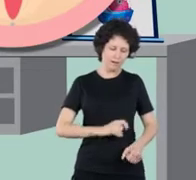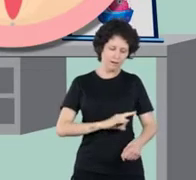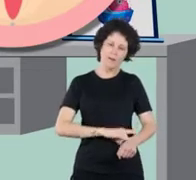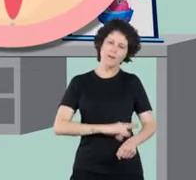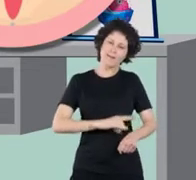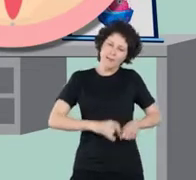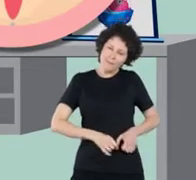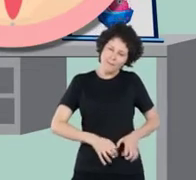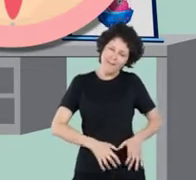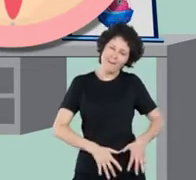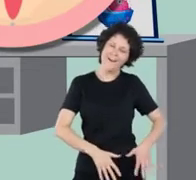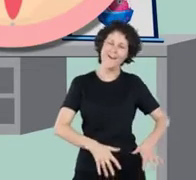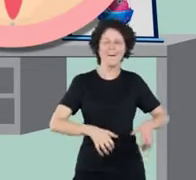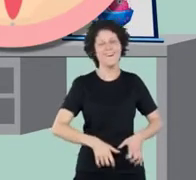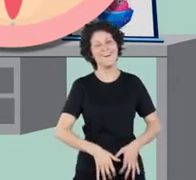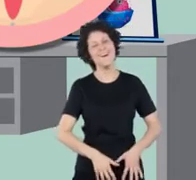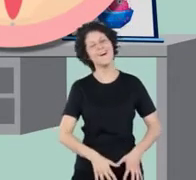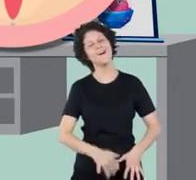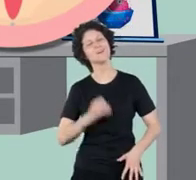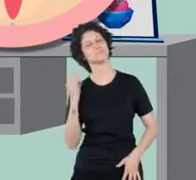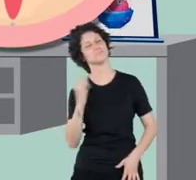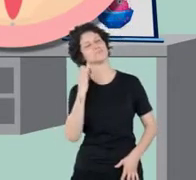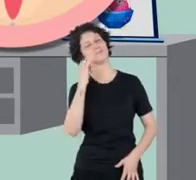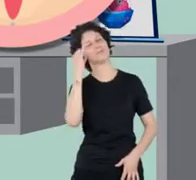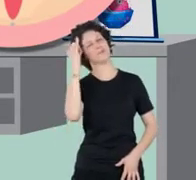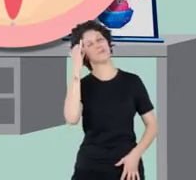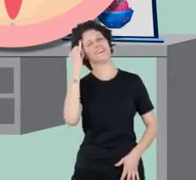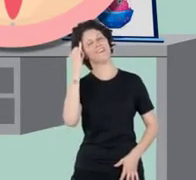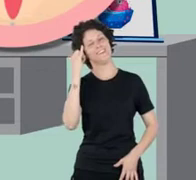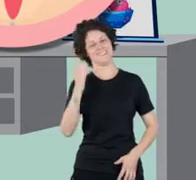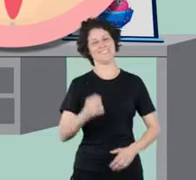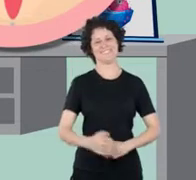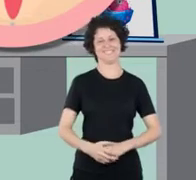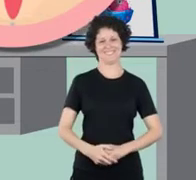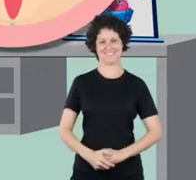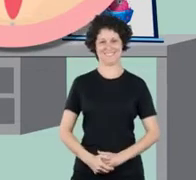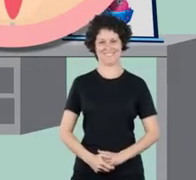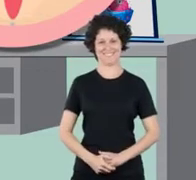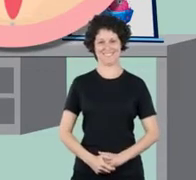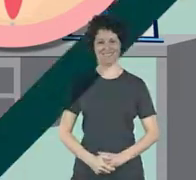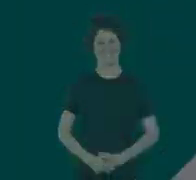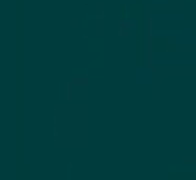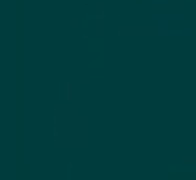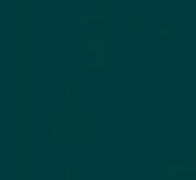dos vegetais, pois elas absorvem a água, deixando o cocô mais macio e mais fácil de